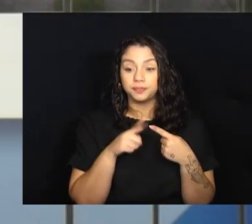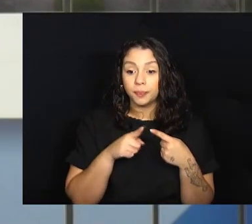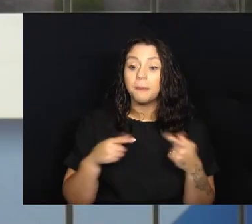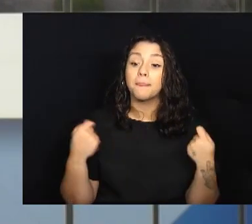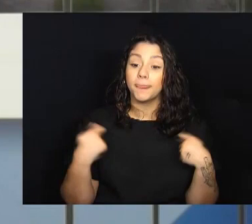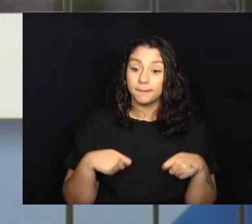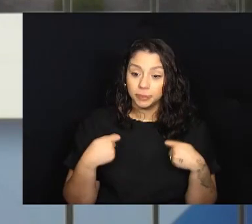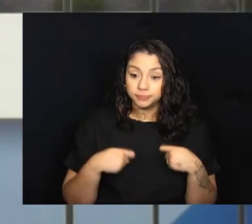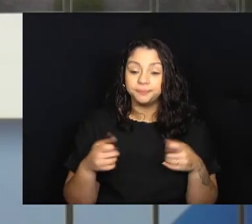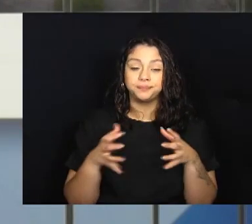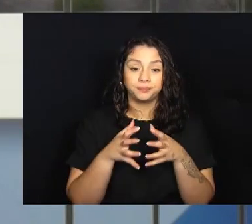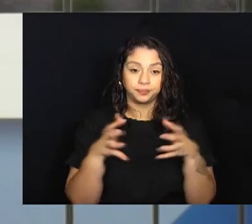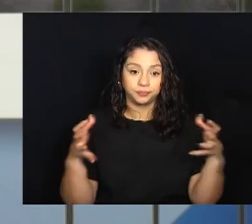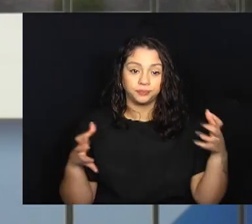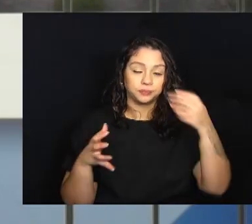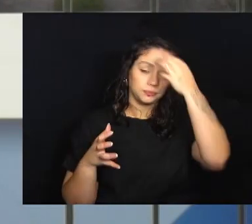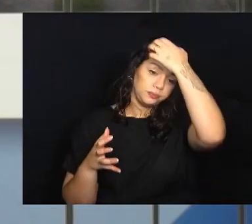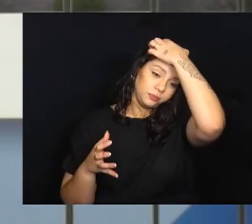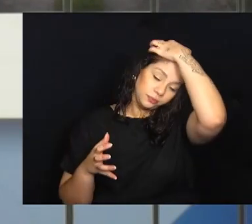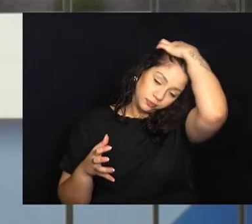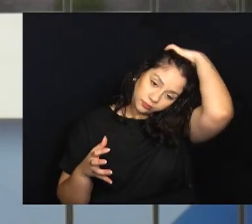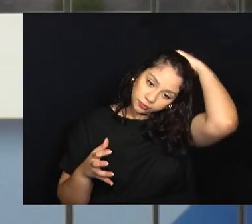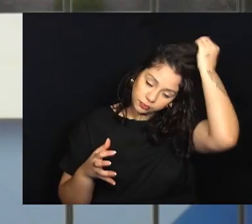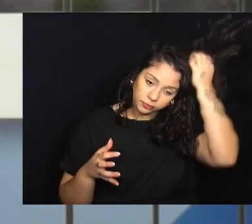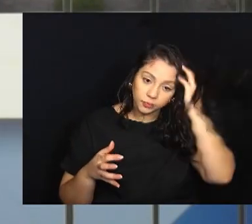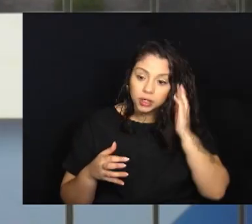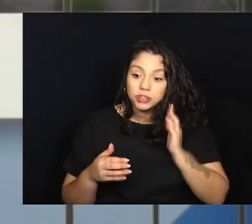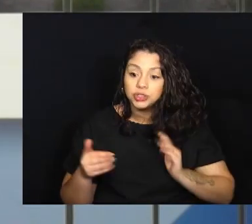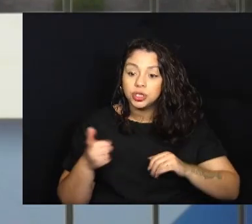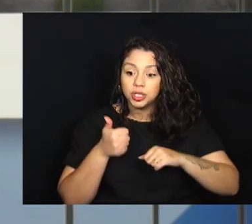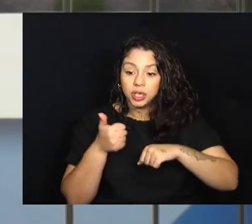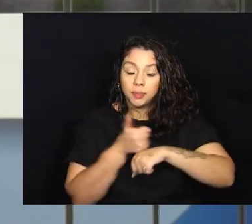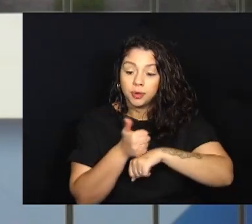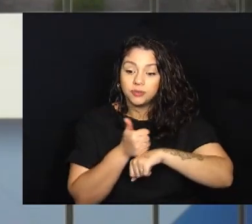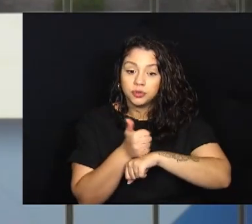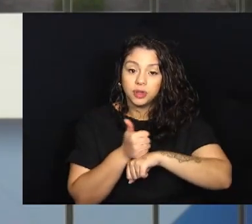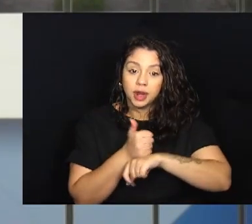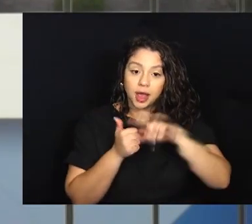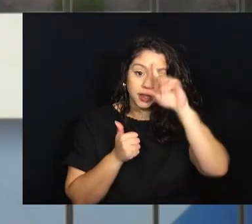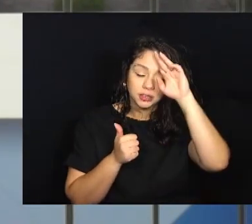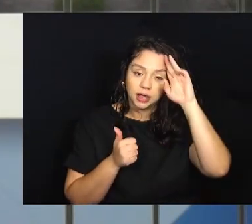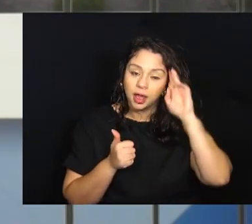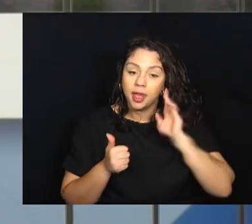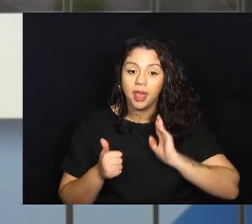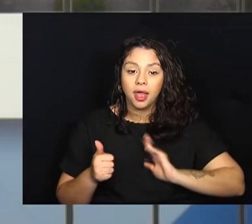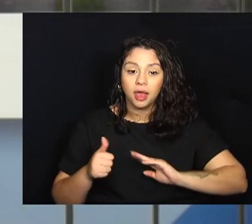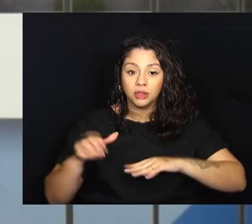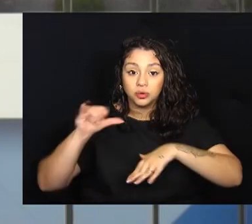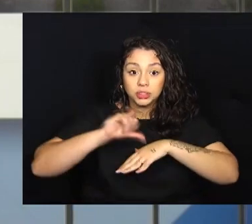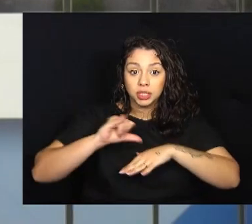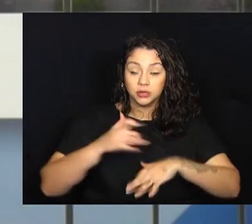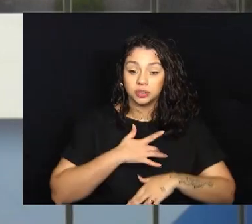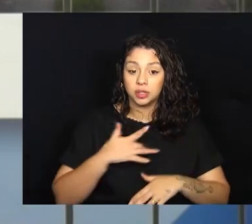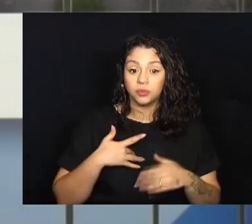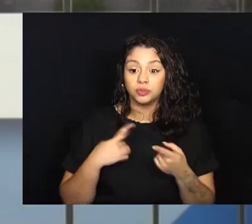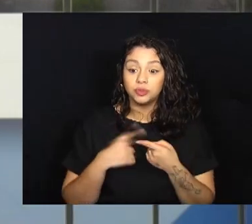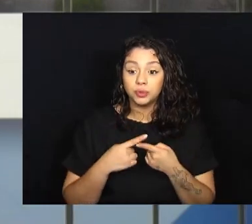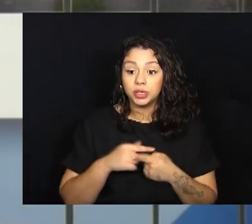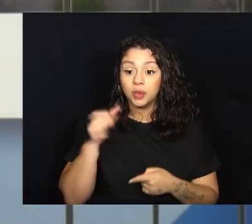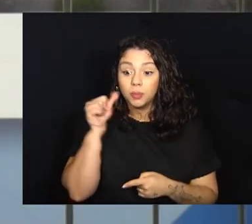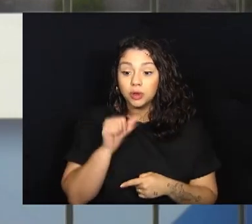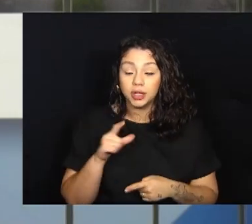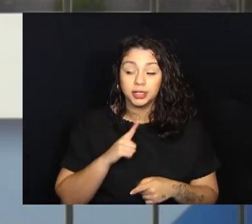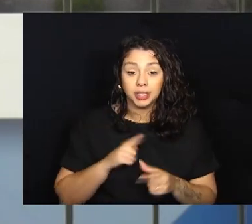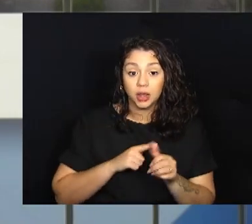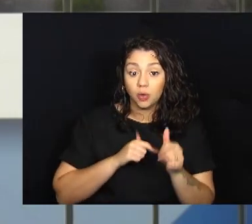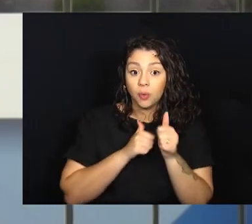necessidade da ampliação dos profissionais nos centros de saúde, porque uma mulher que consegue fazer um